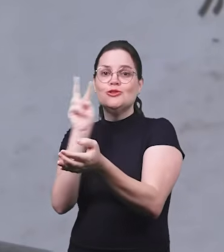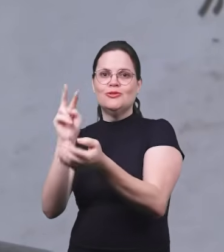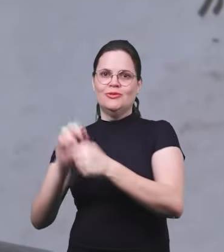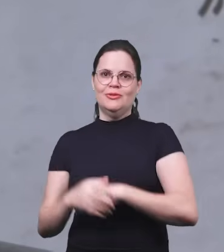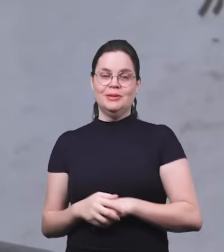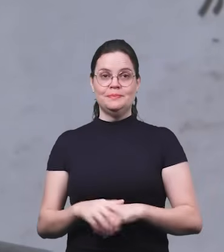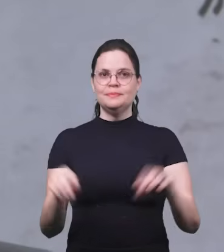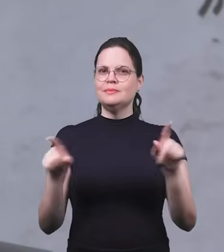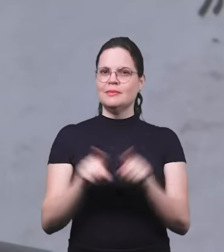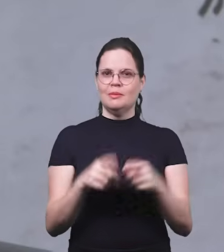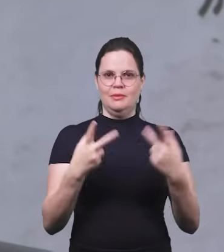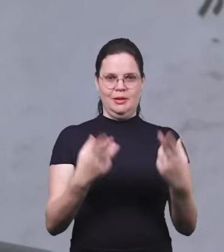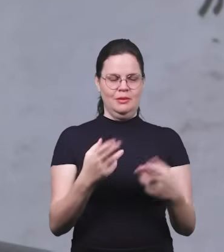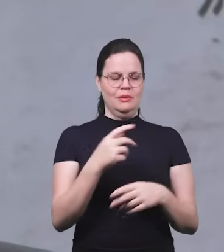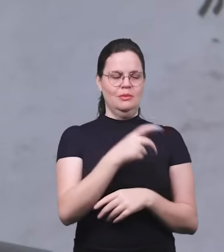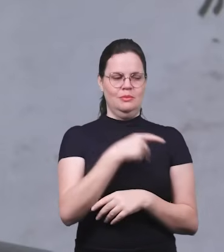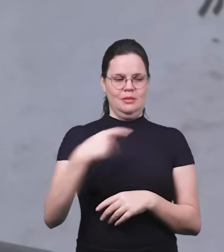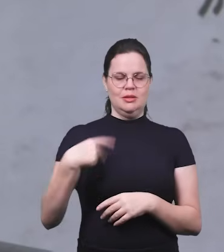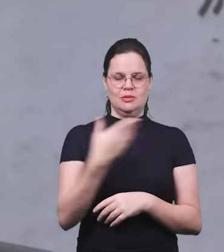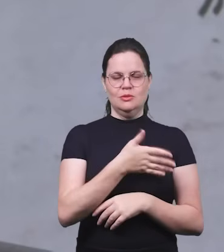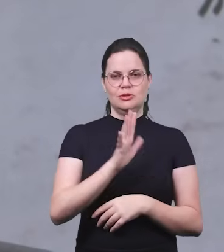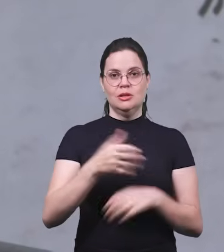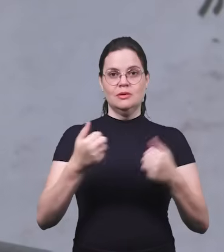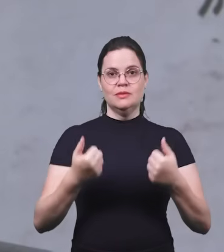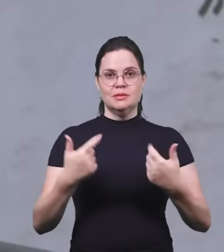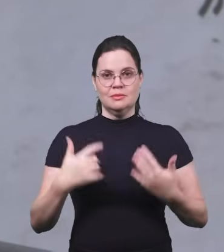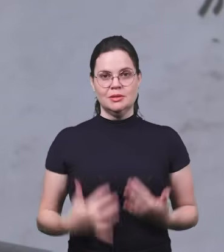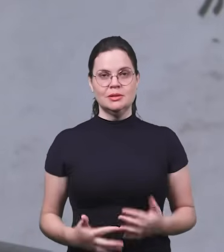o pastor Guilherme estava até falando, pastor,